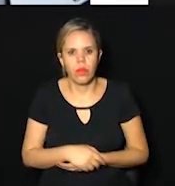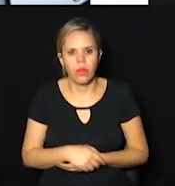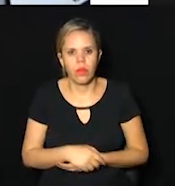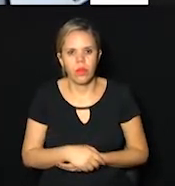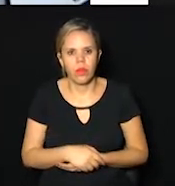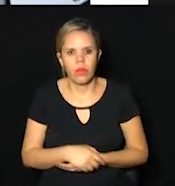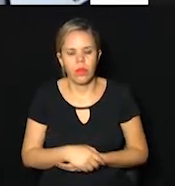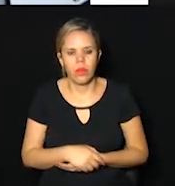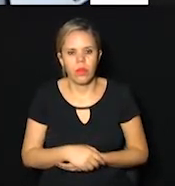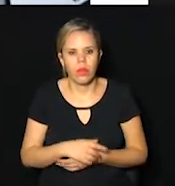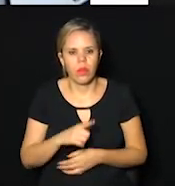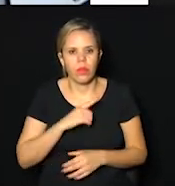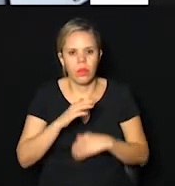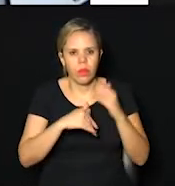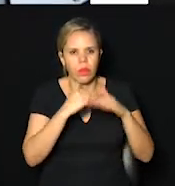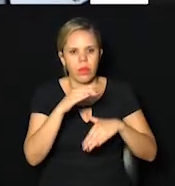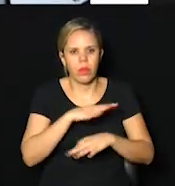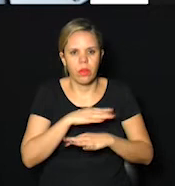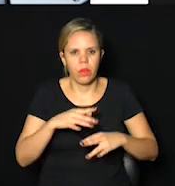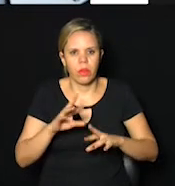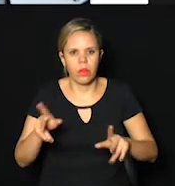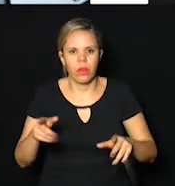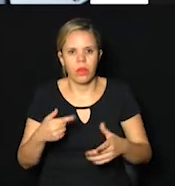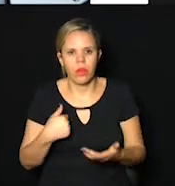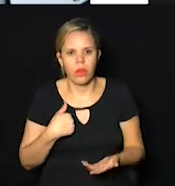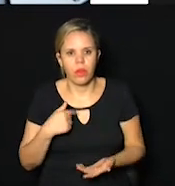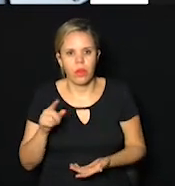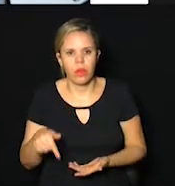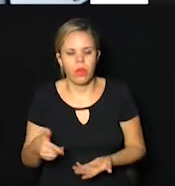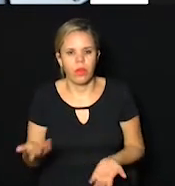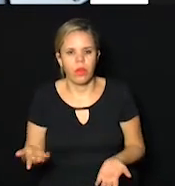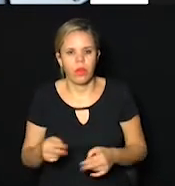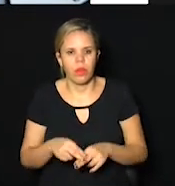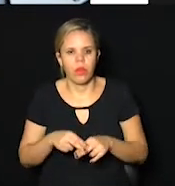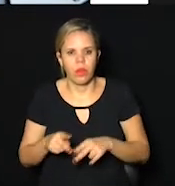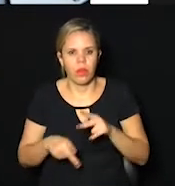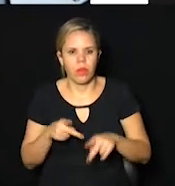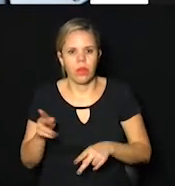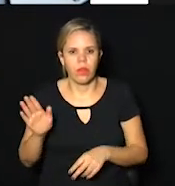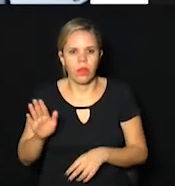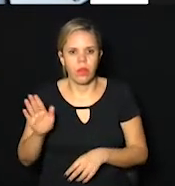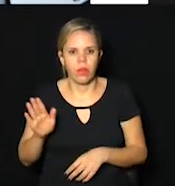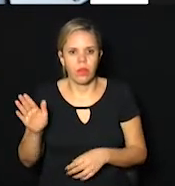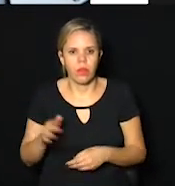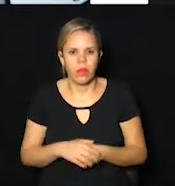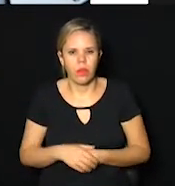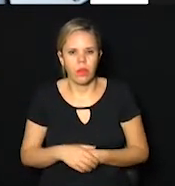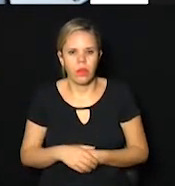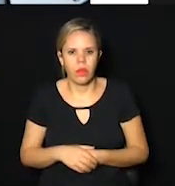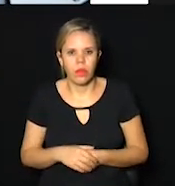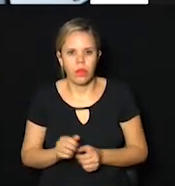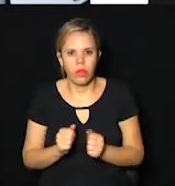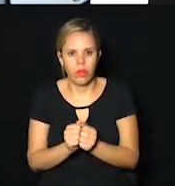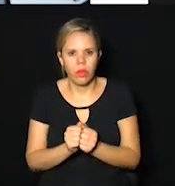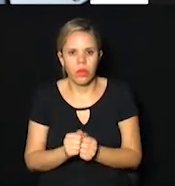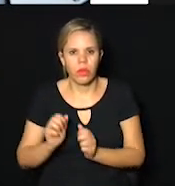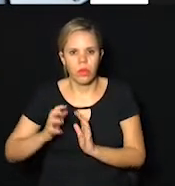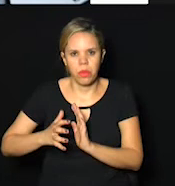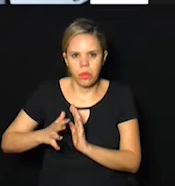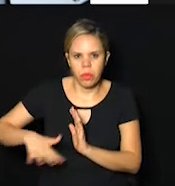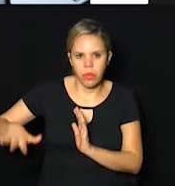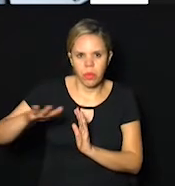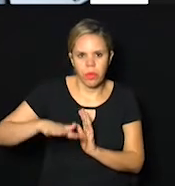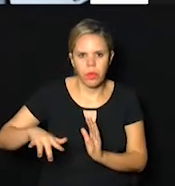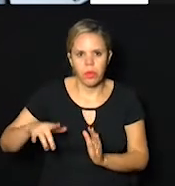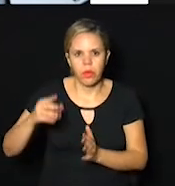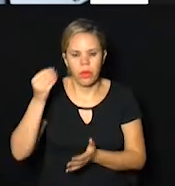uma construção de uma cidade diferente do que é. É por isso que essas pessoas se candidatam, se juntam em partidos,